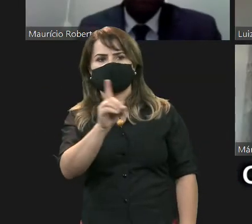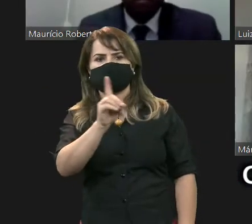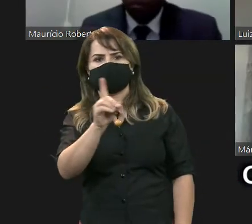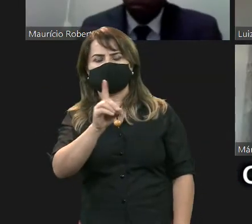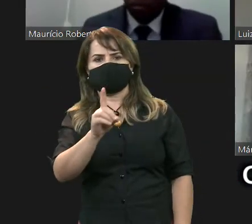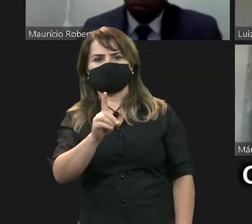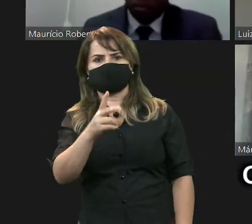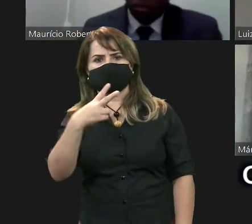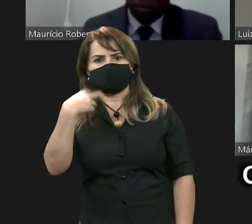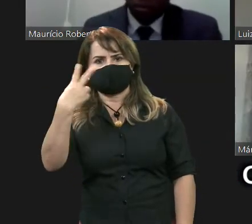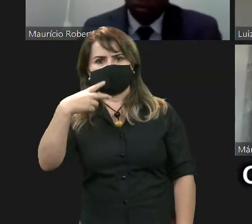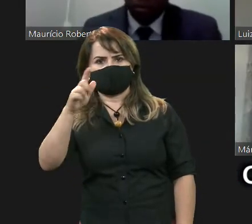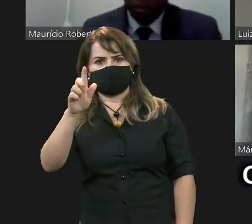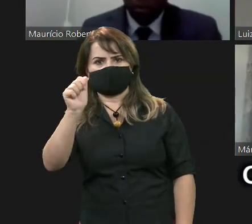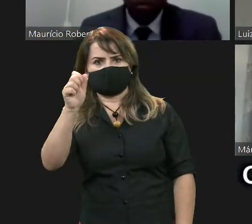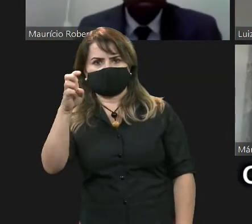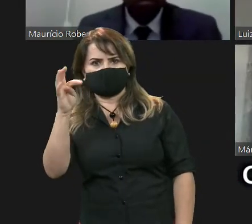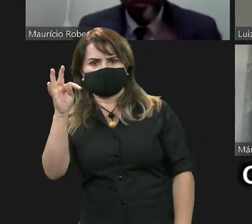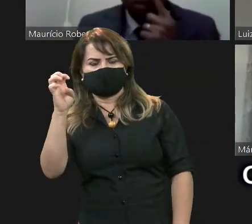Vereador Evandro Galete. Sim.